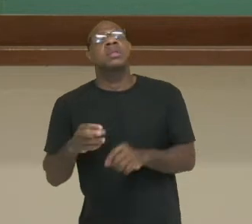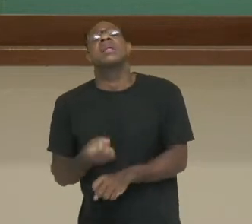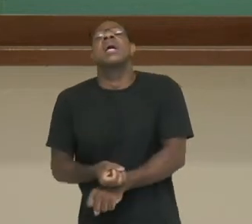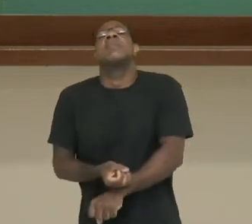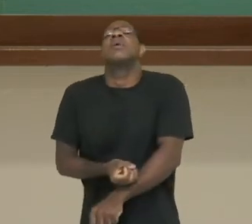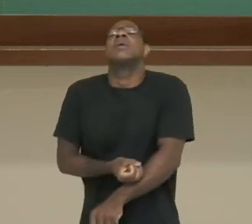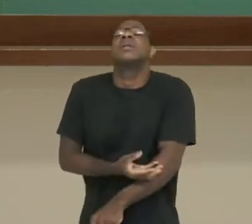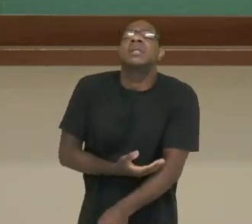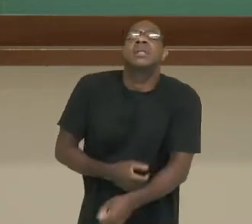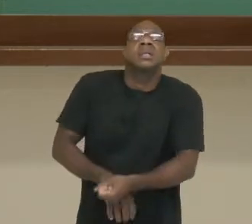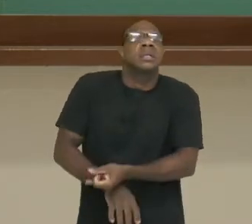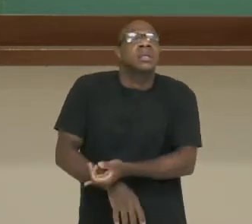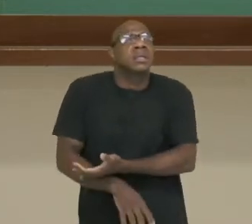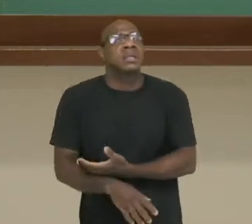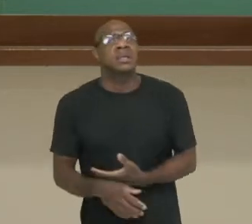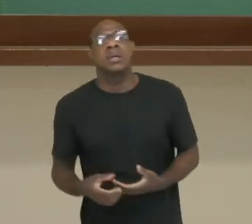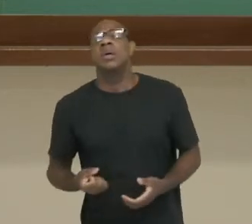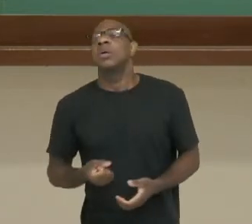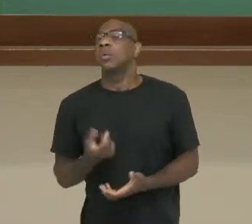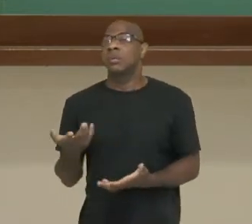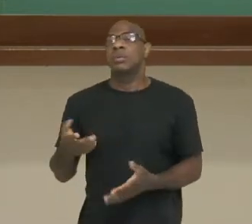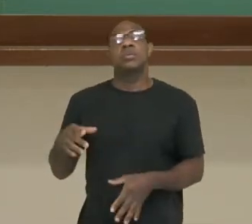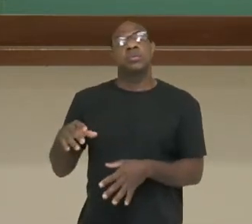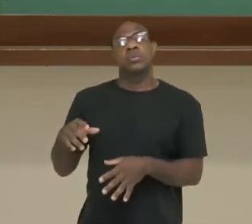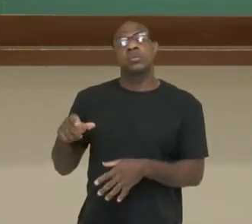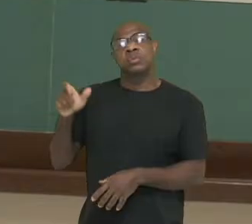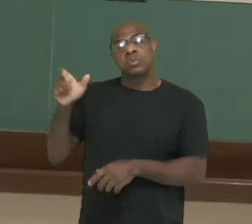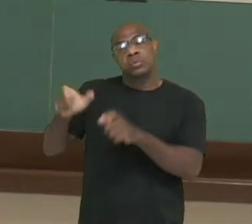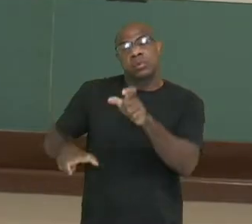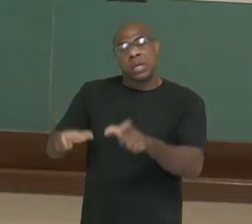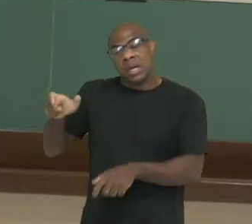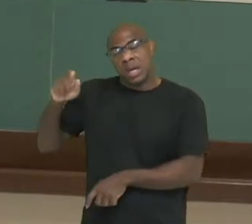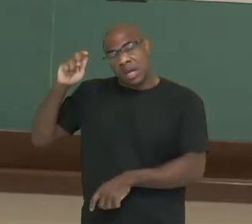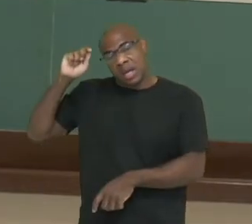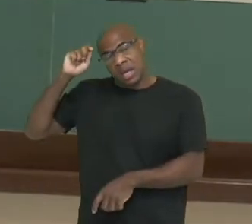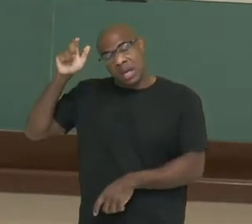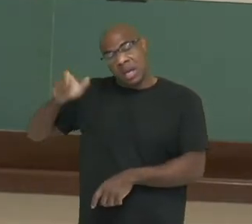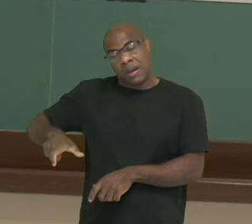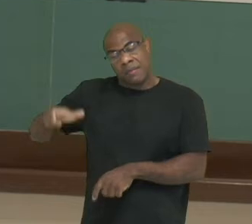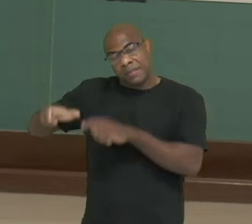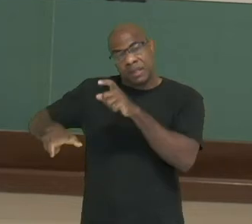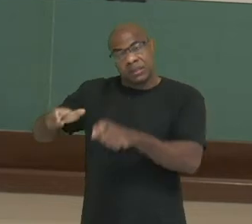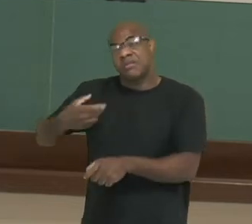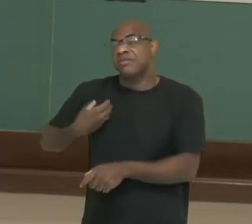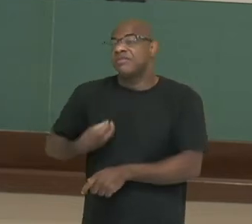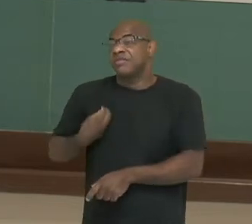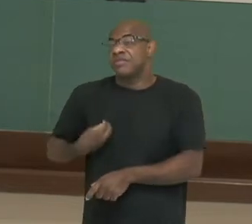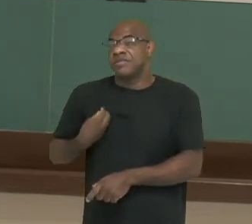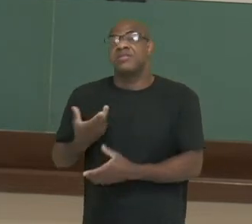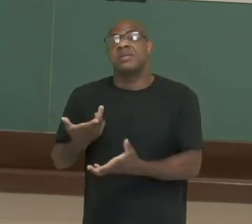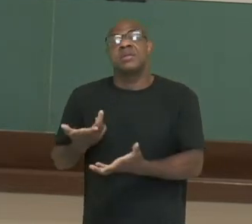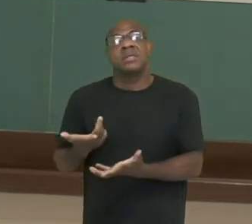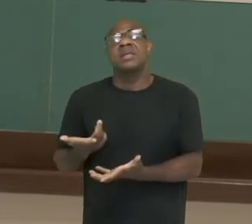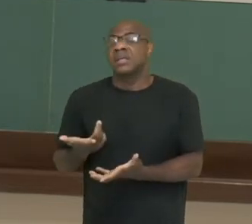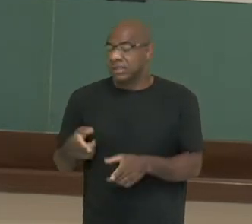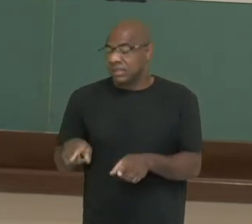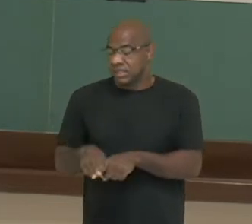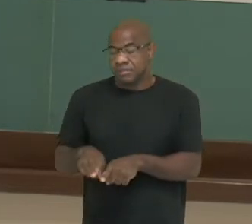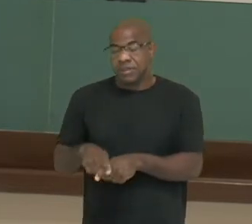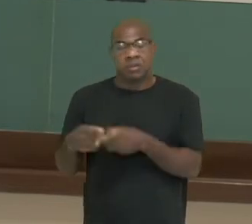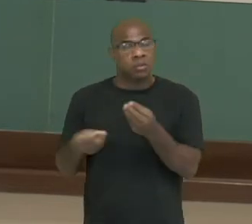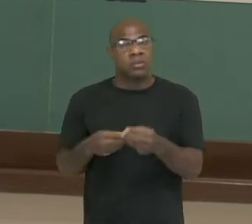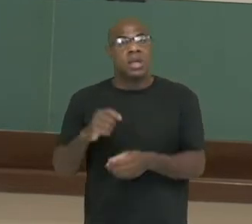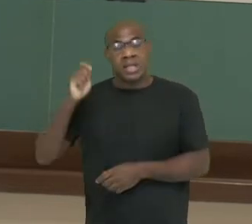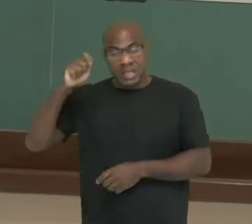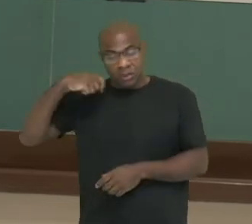emoção, onde os atores vivem a personagem, inclusive no método do Konstantin Stanislavski, os atores